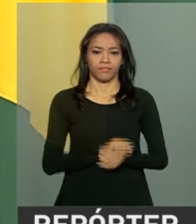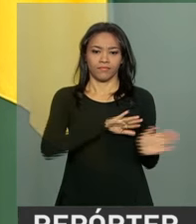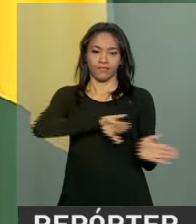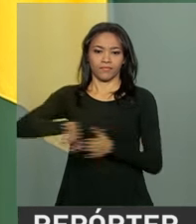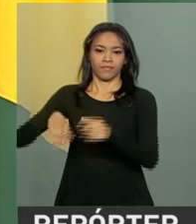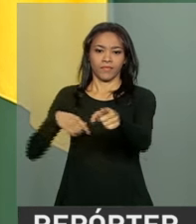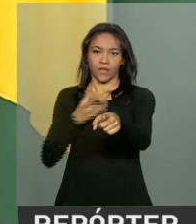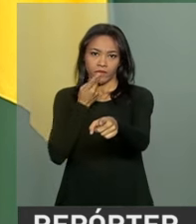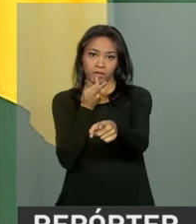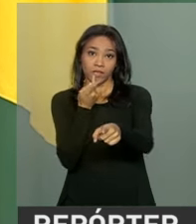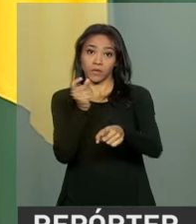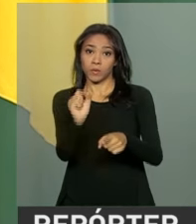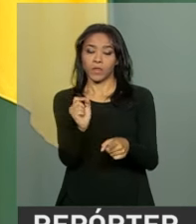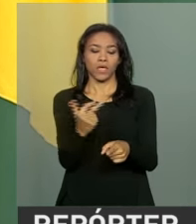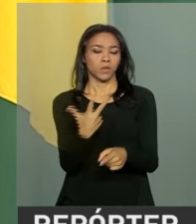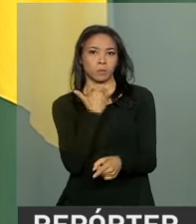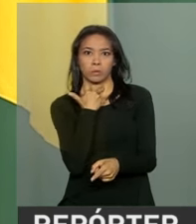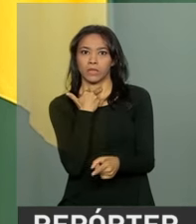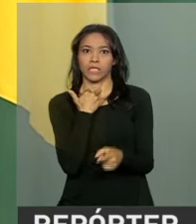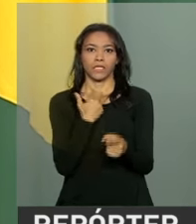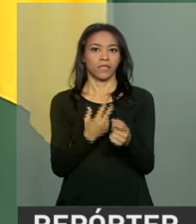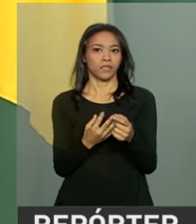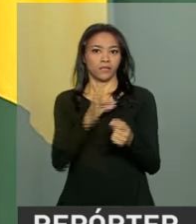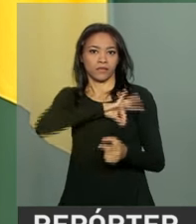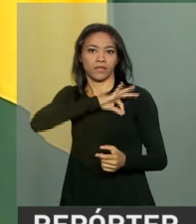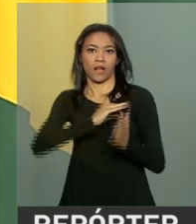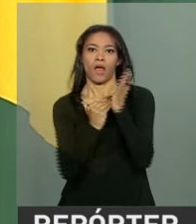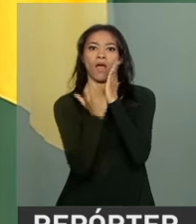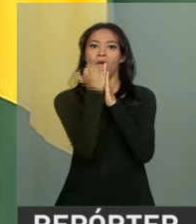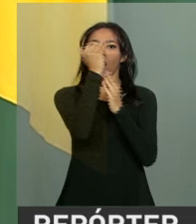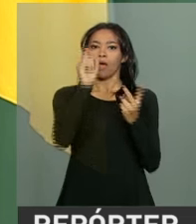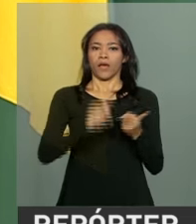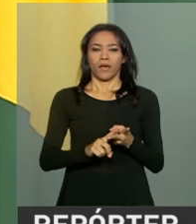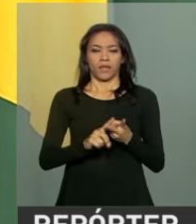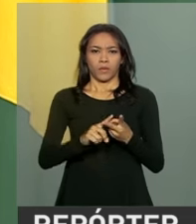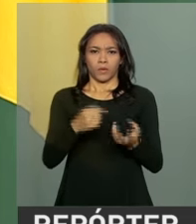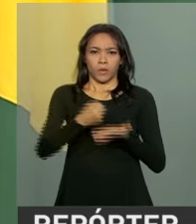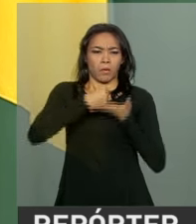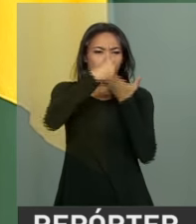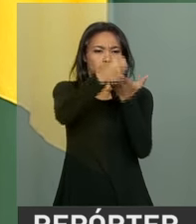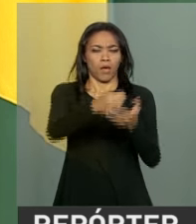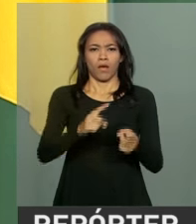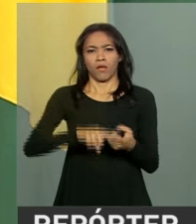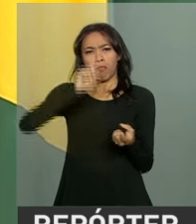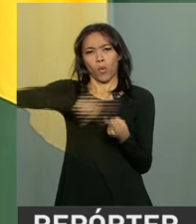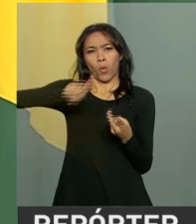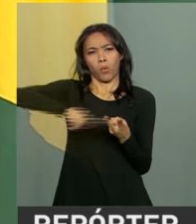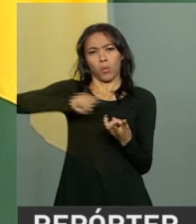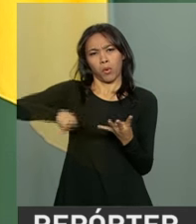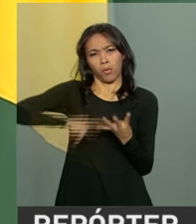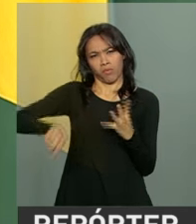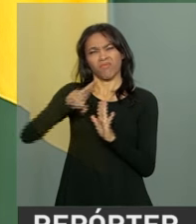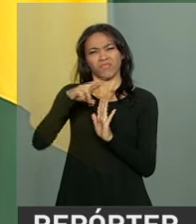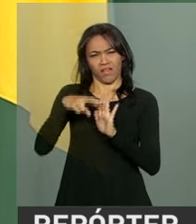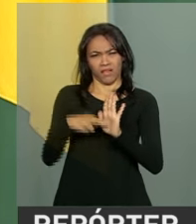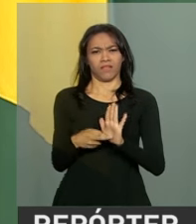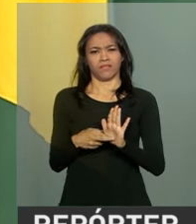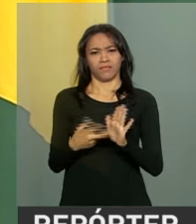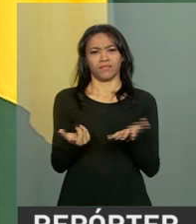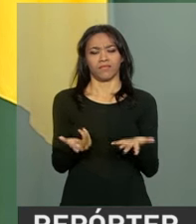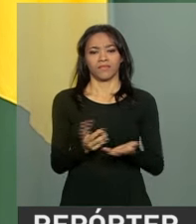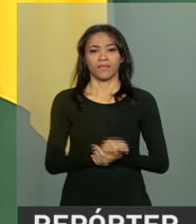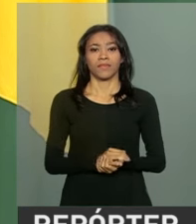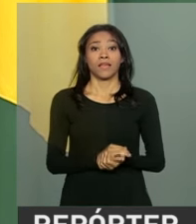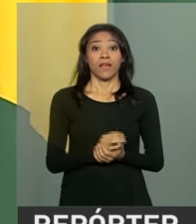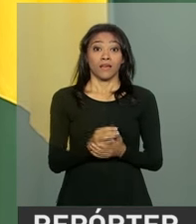Não poderia haver aumentos, promoções, admissões, etc. Uma série de restrições. Ora bem,